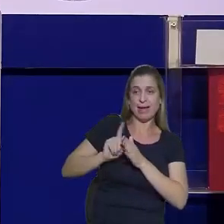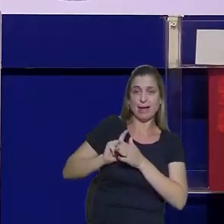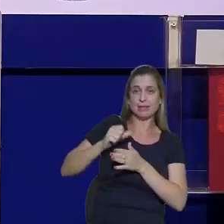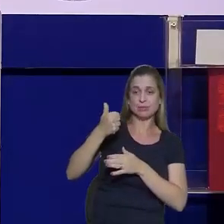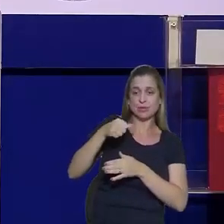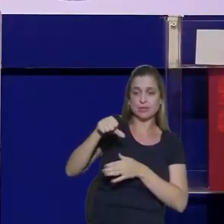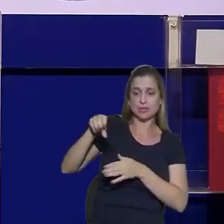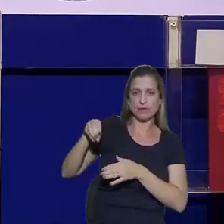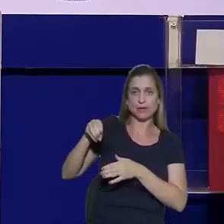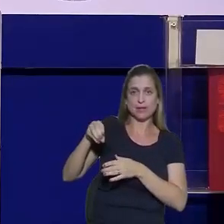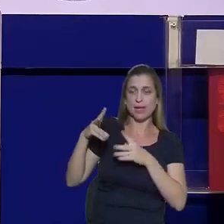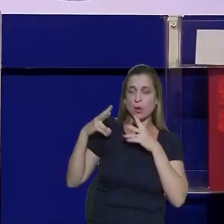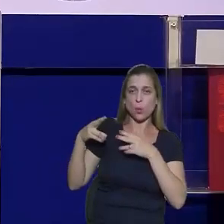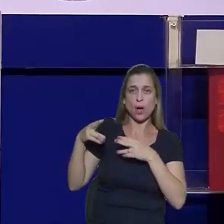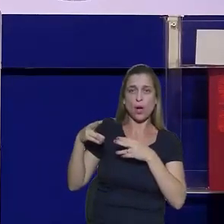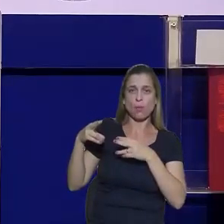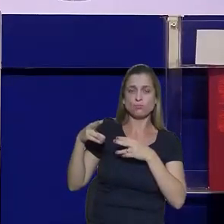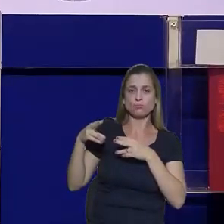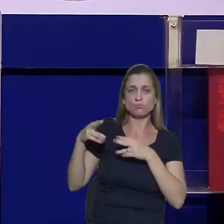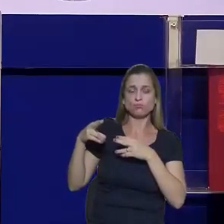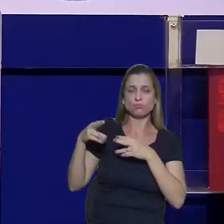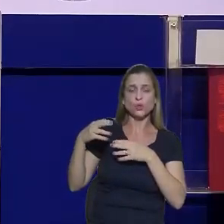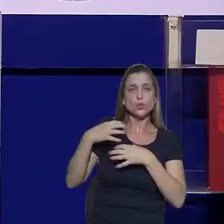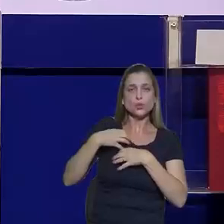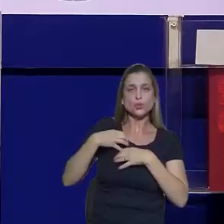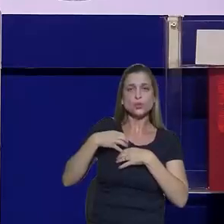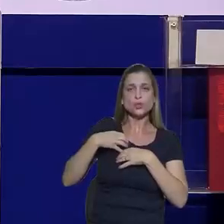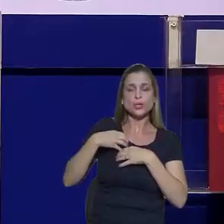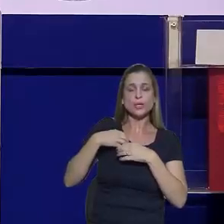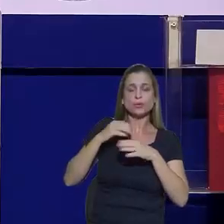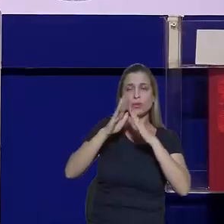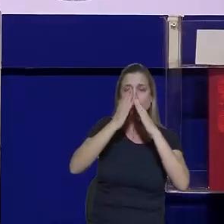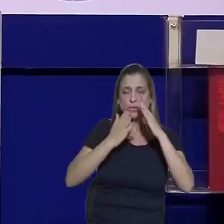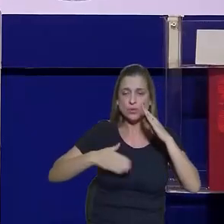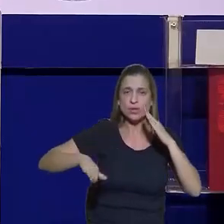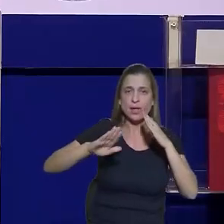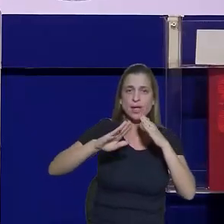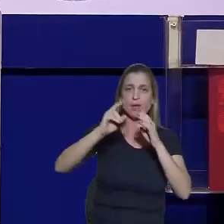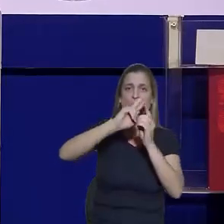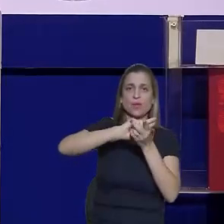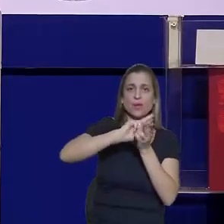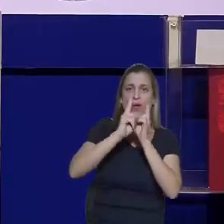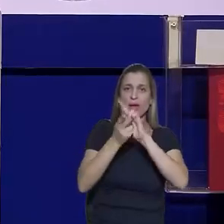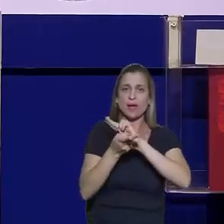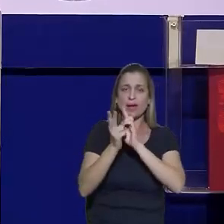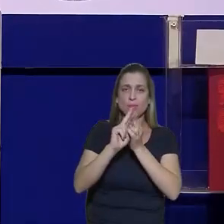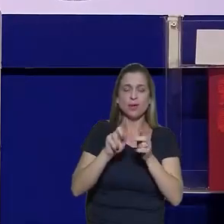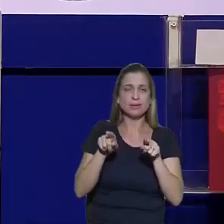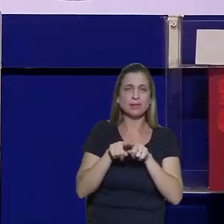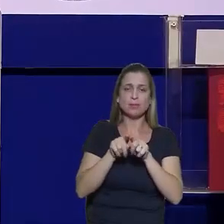era semelhante à forma associativa dos terreiros de candomblé, grupos de capoeira e outras